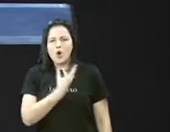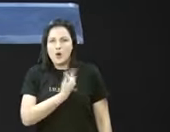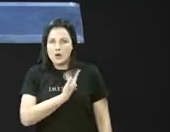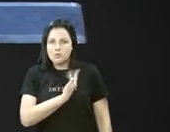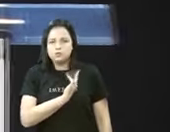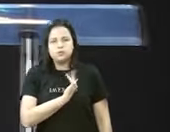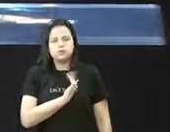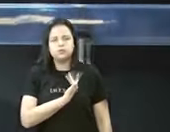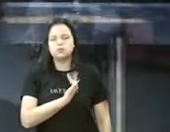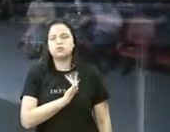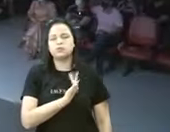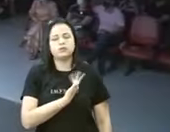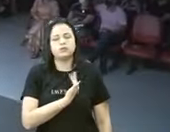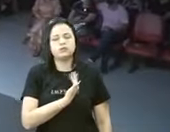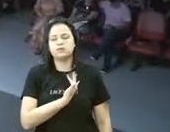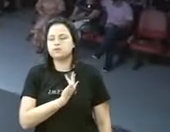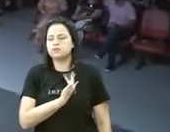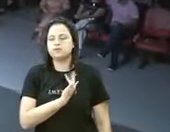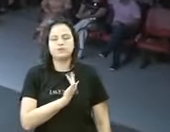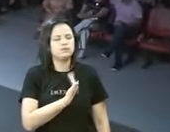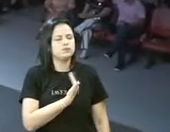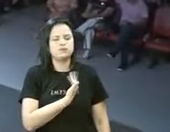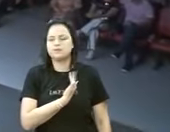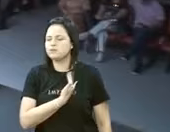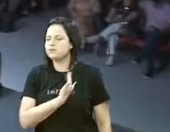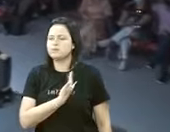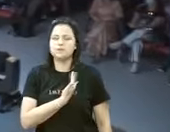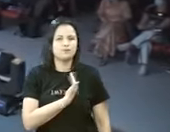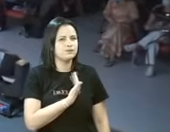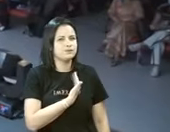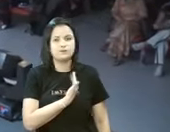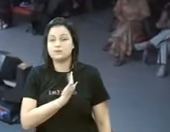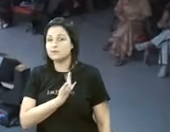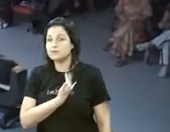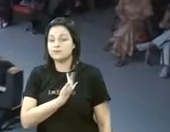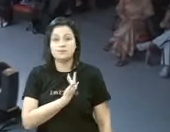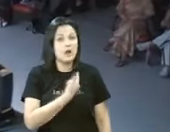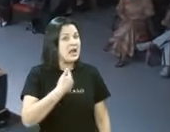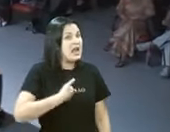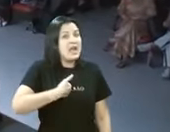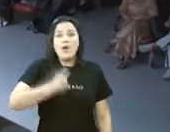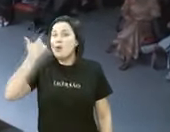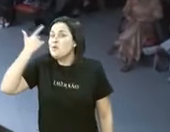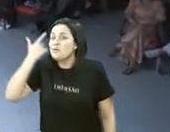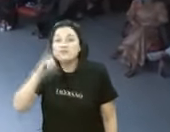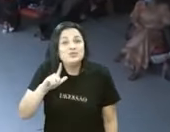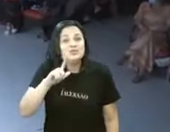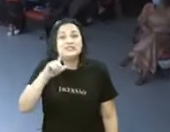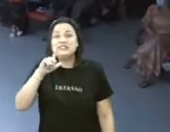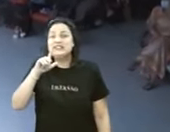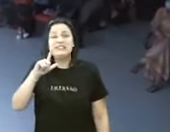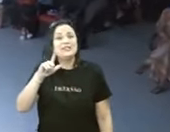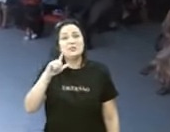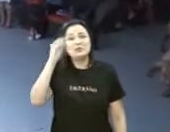queimava dentro de mim, de maneira que eu dizia: não consigo não fazer